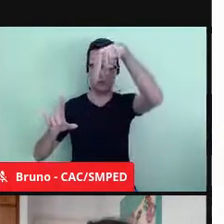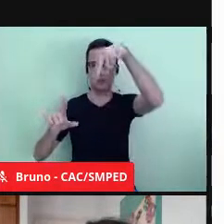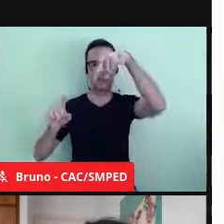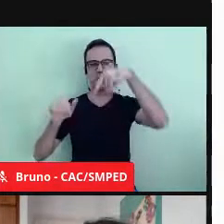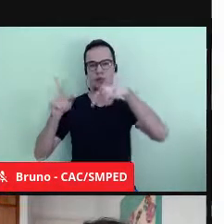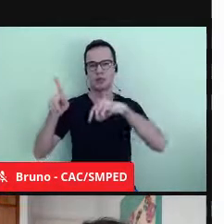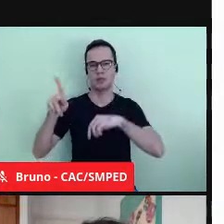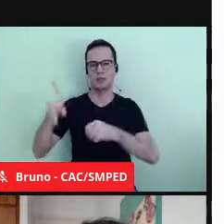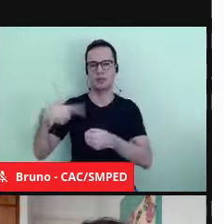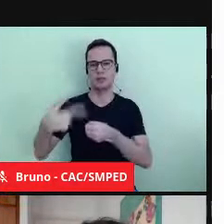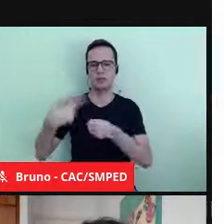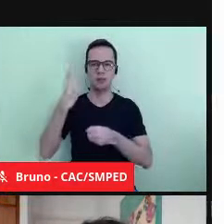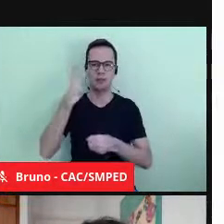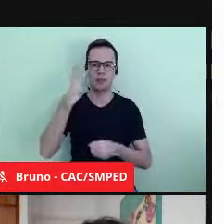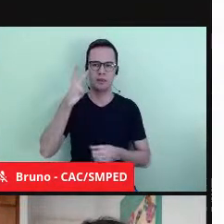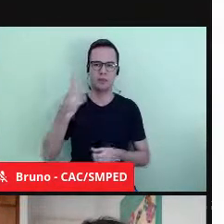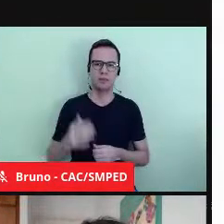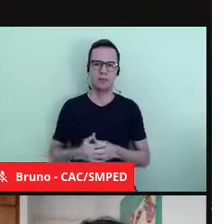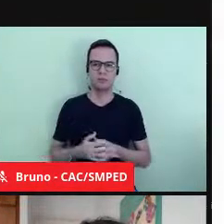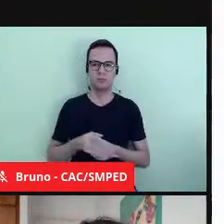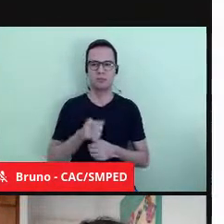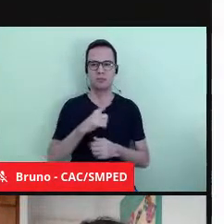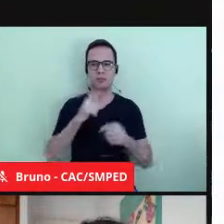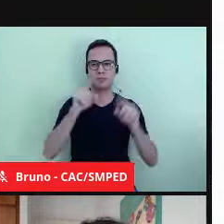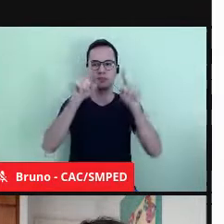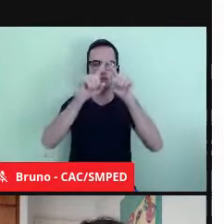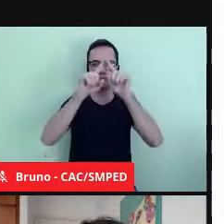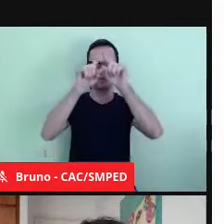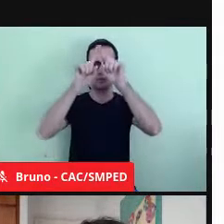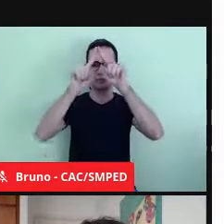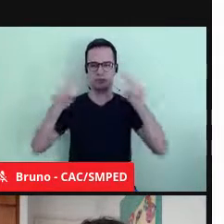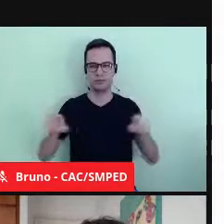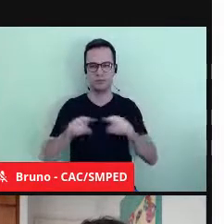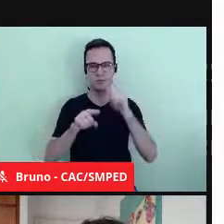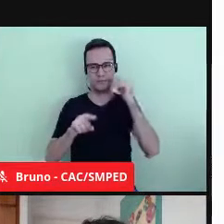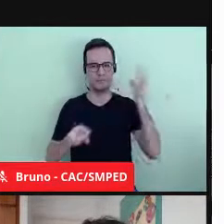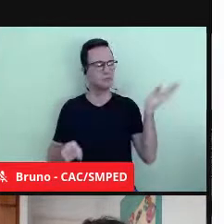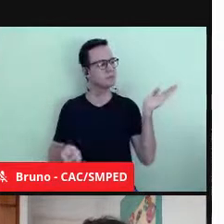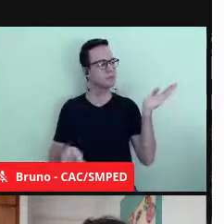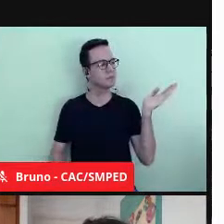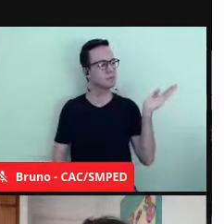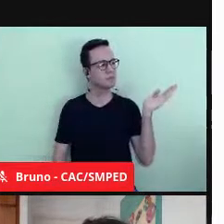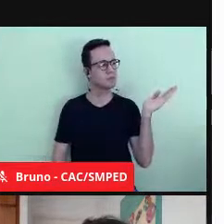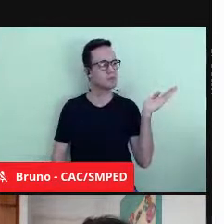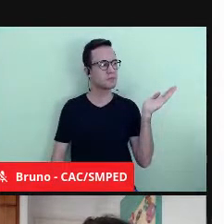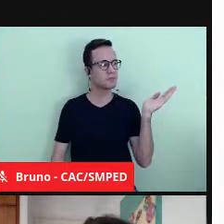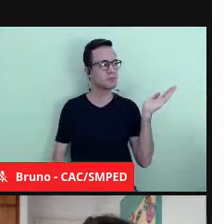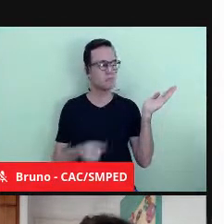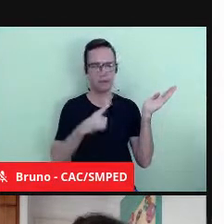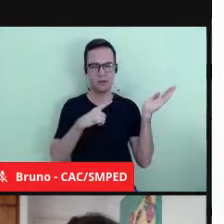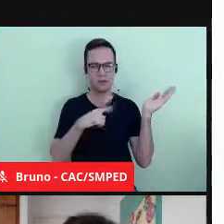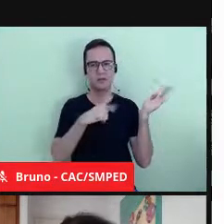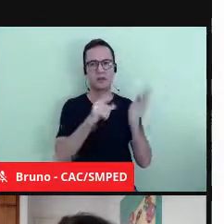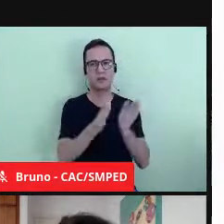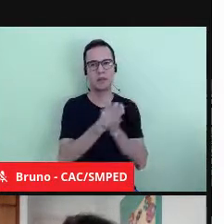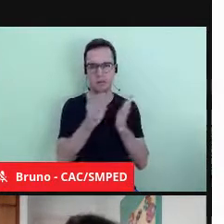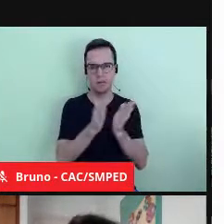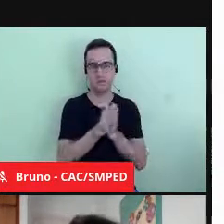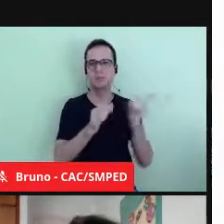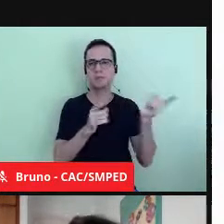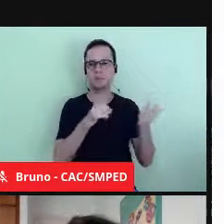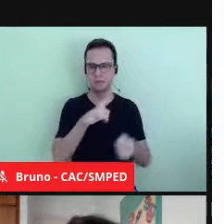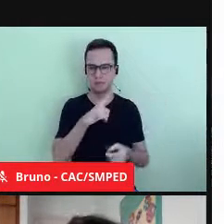Paulo, que é esse triangulinho aqui que está marcado bastante pela vulnerabilidade social,